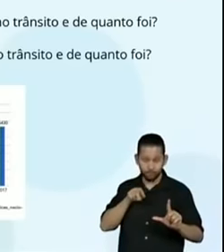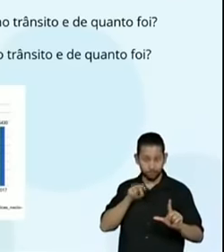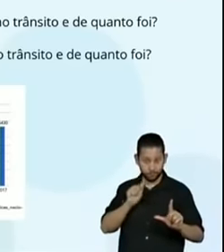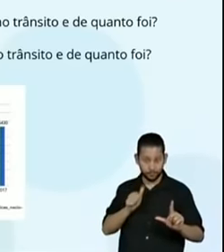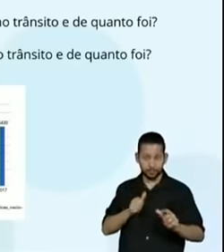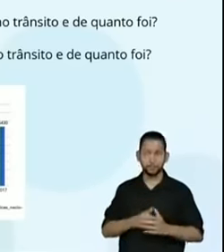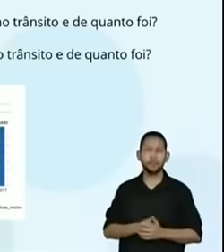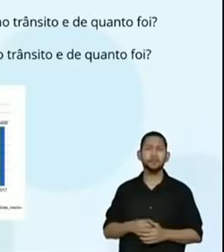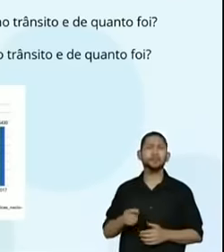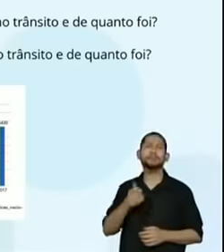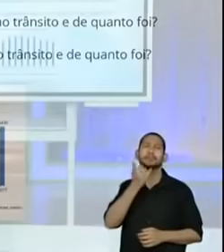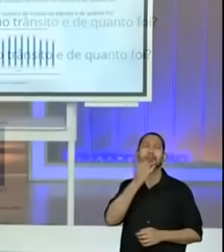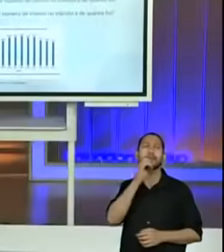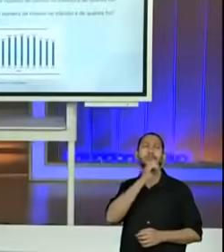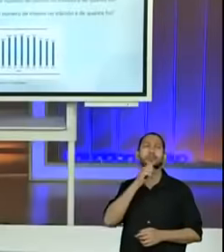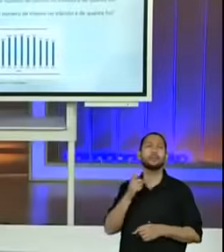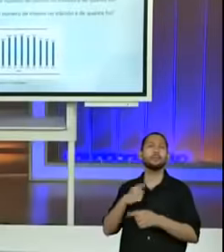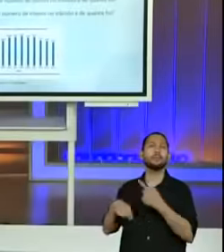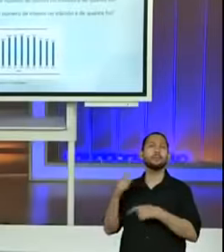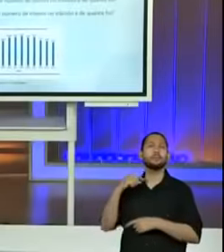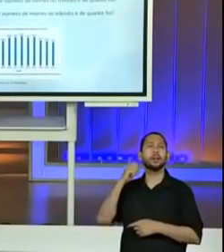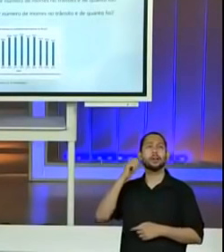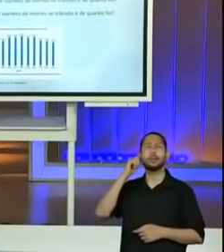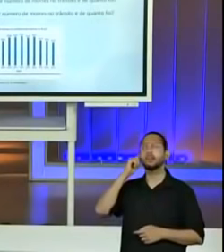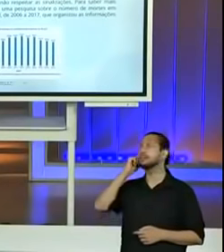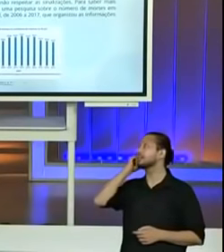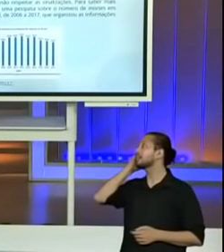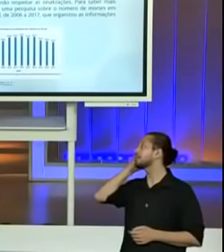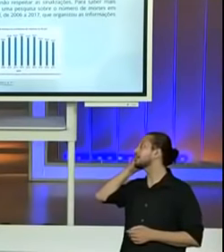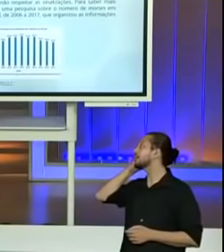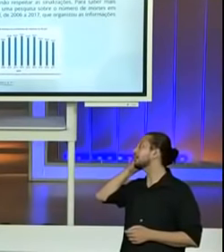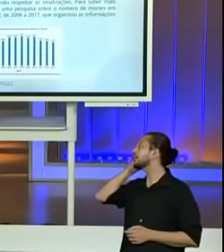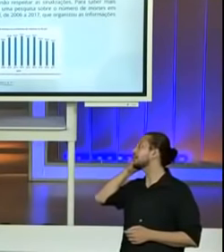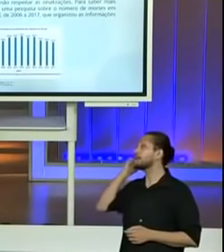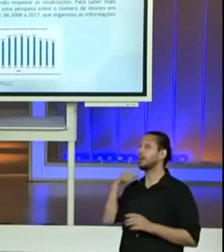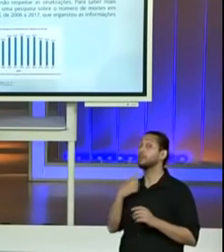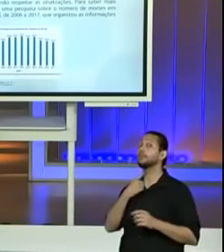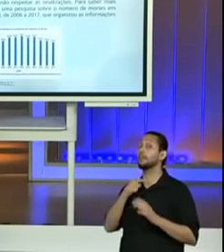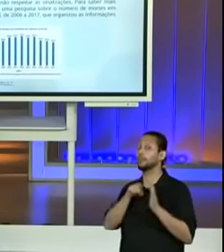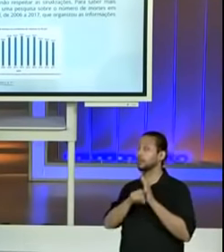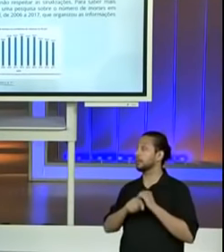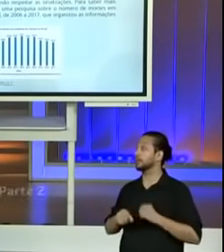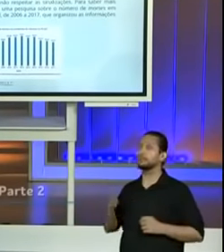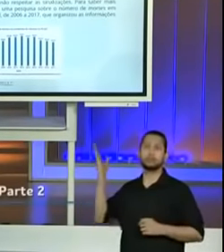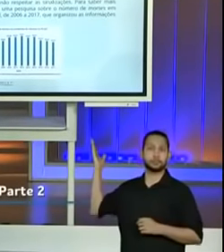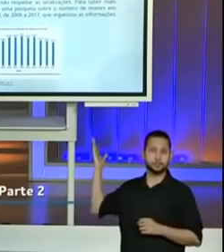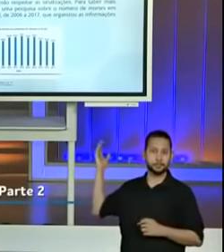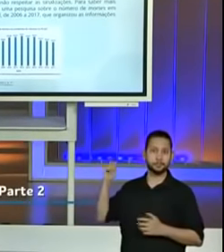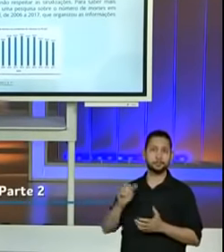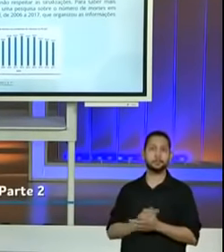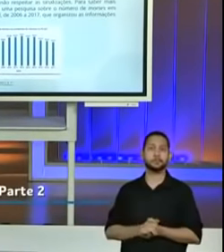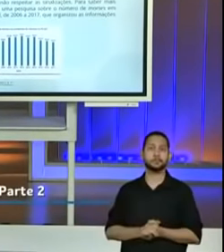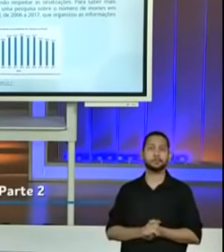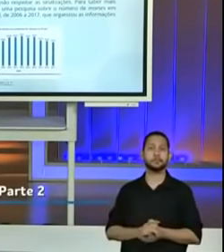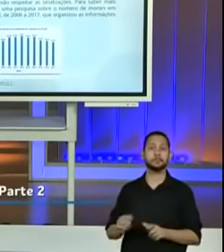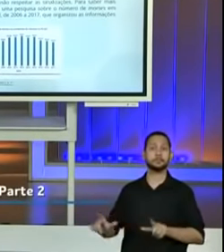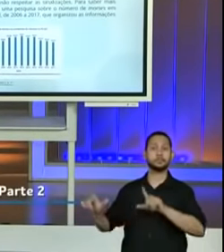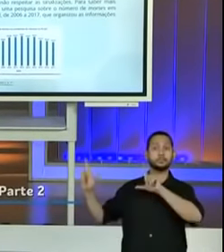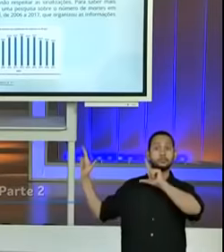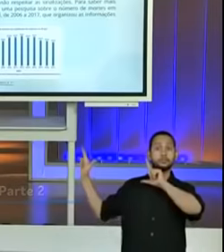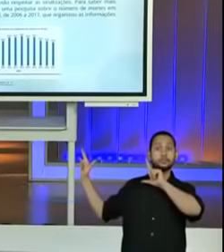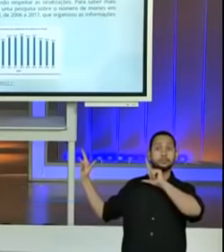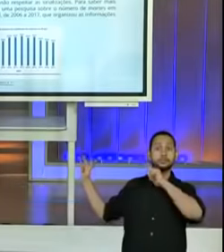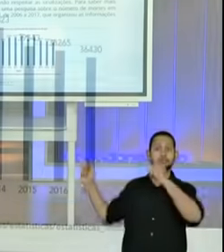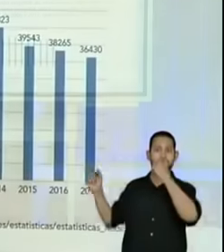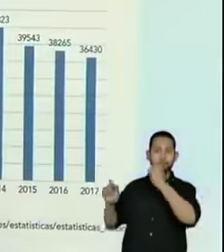eu só voltar a telinha um pouquinho, eu quero perguntar uma coisinha para vocês. Aqui. Oráculo, você consegue fechar para